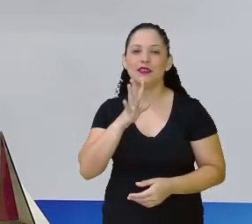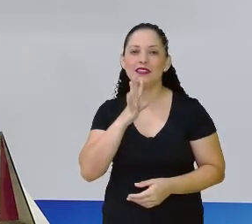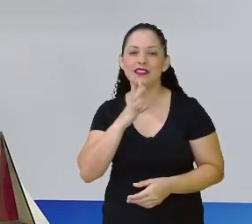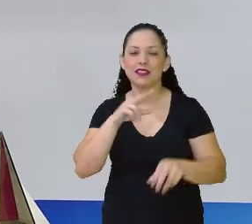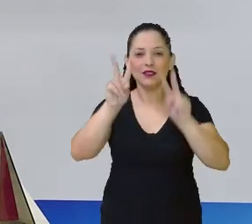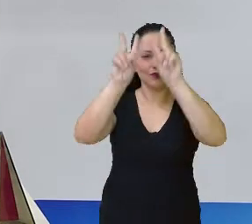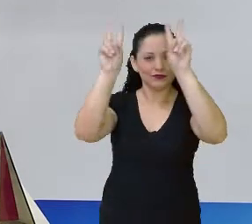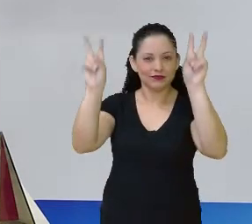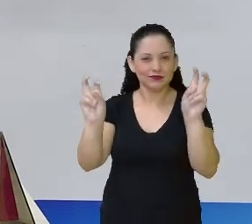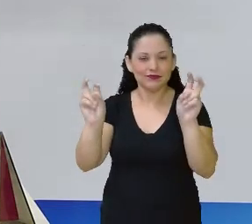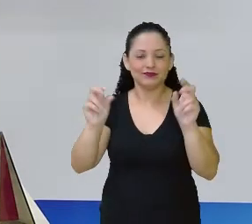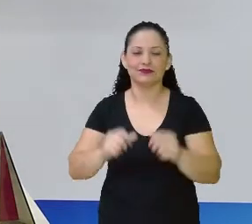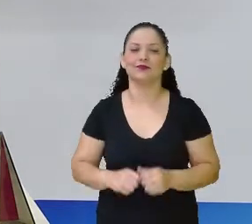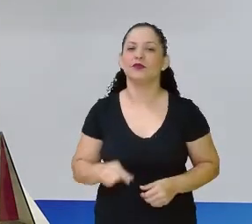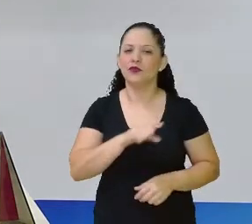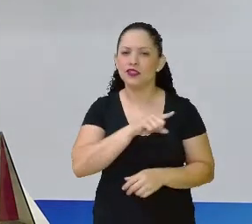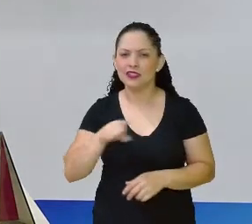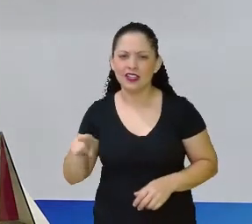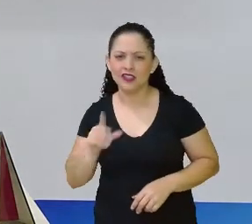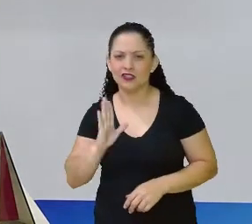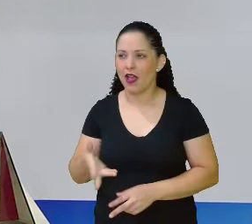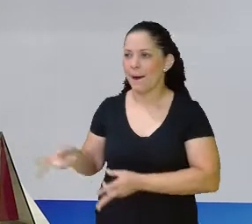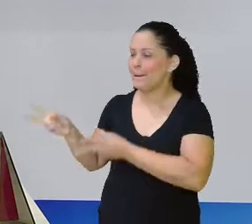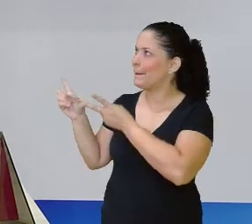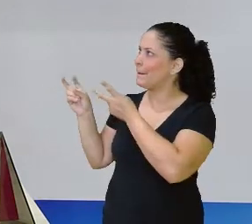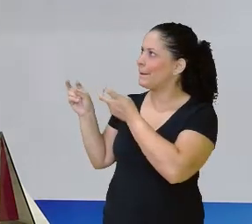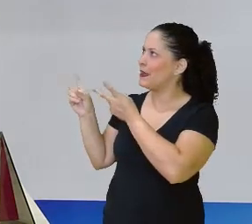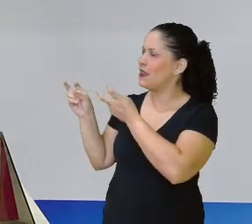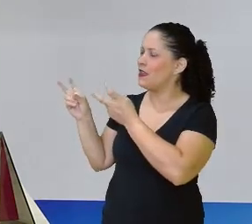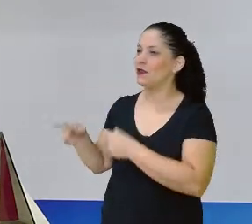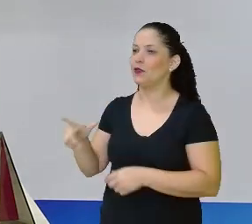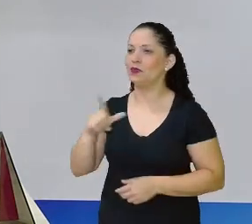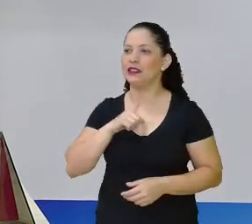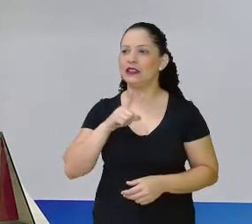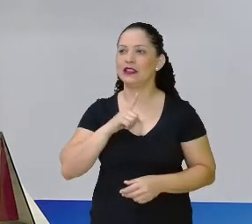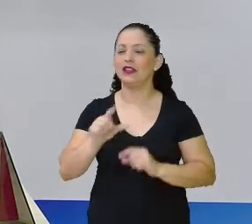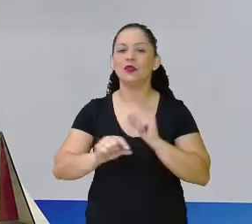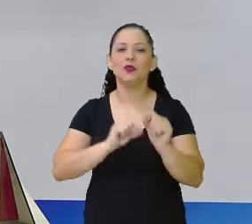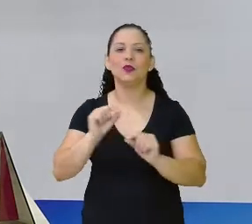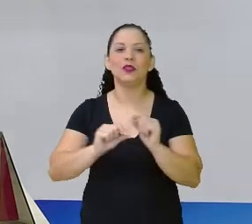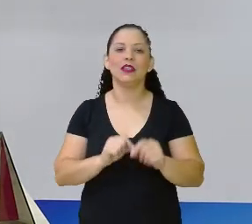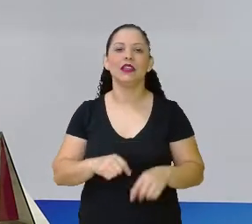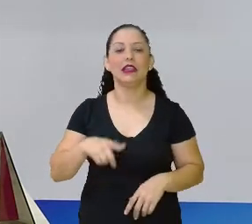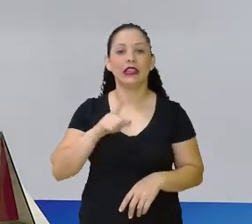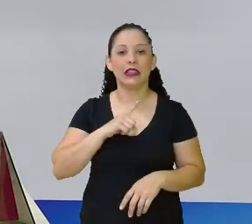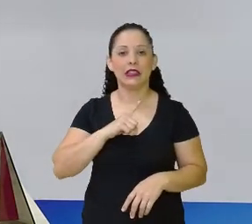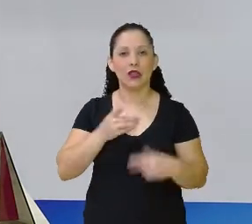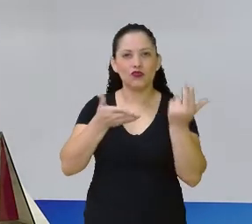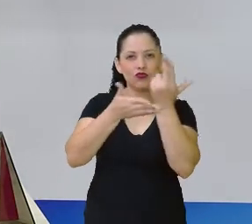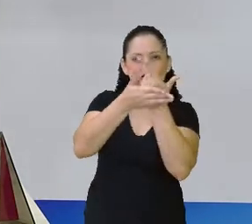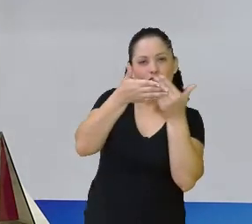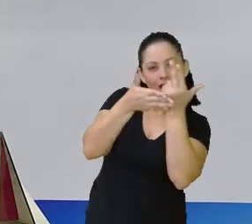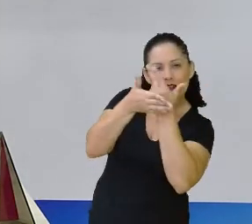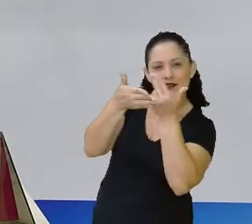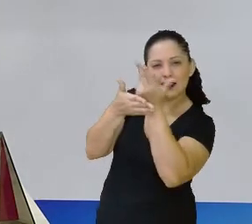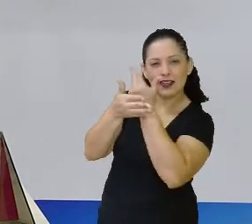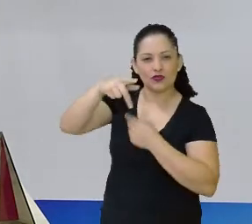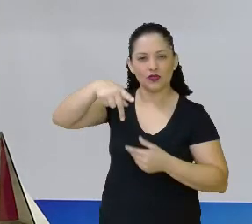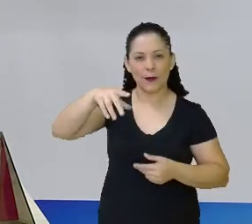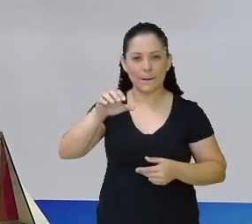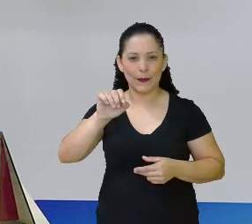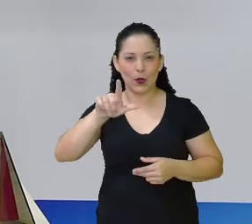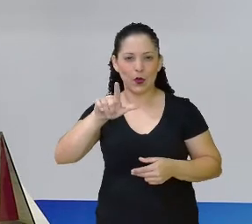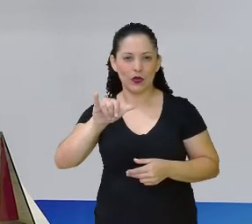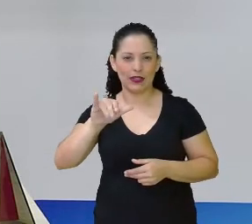esse assunto. Vocês perceberam que eu coloquei os poliedros aqui. Lógico,